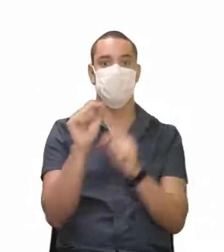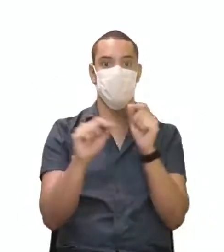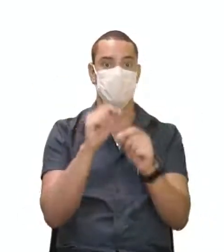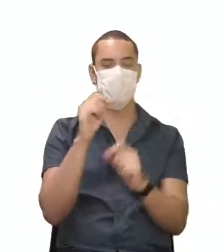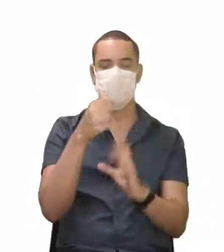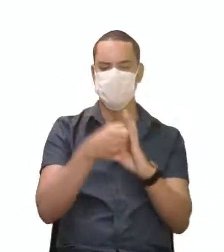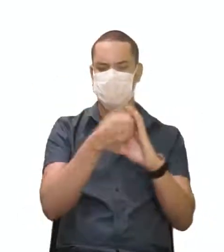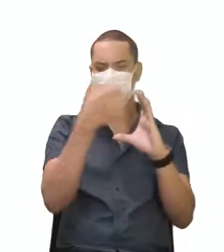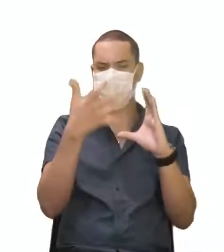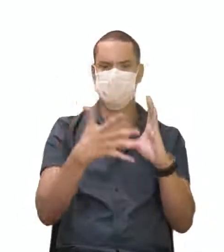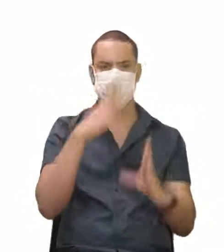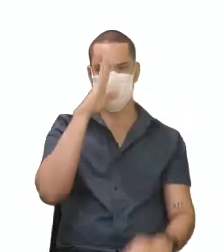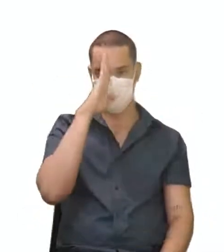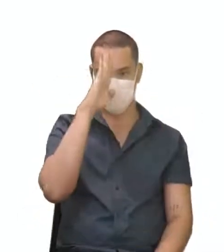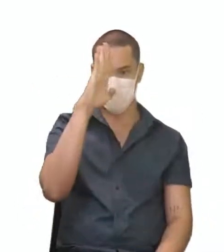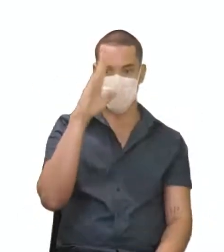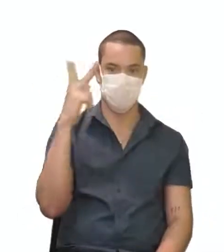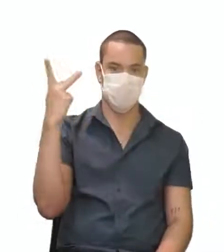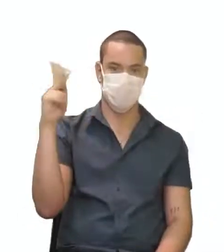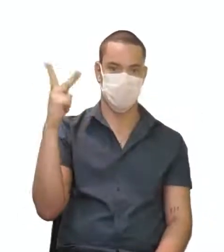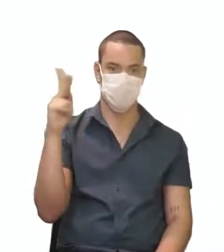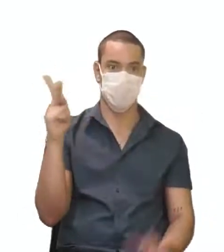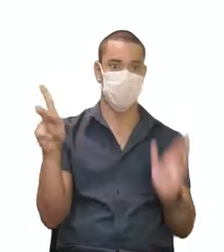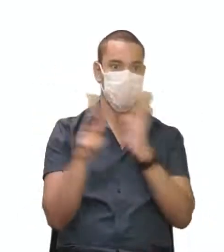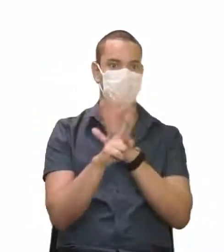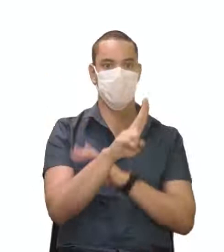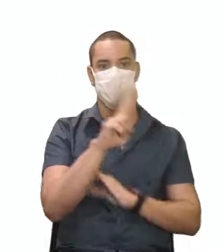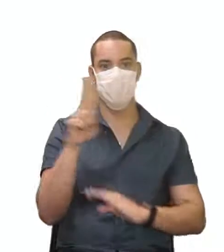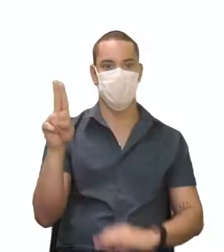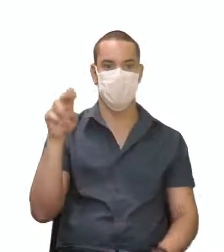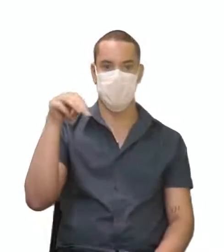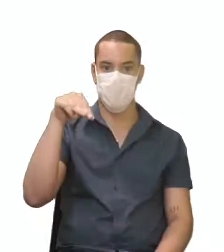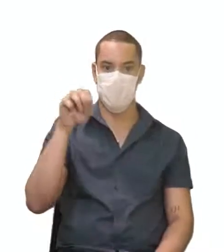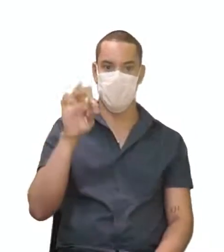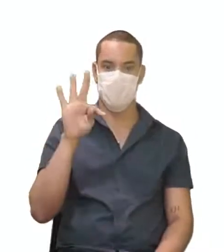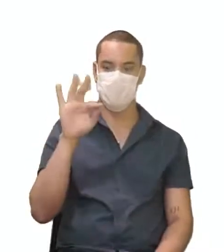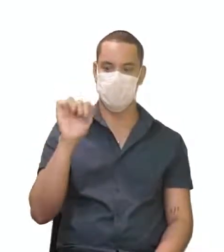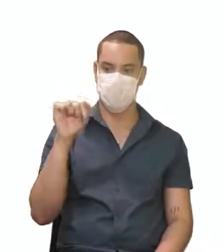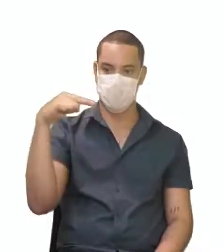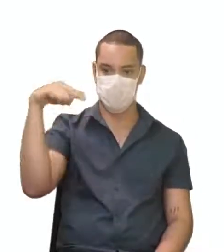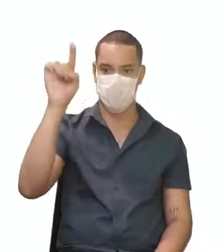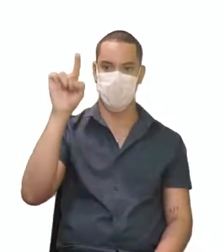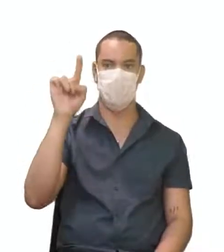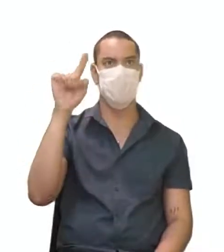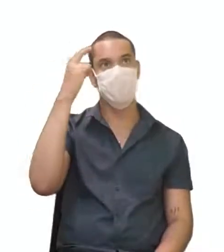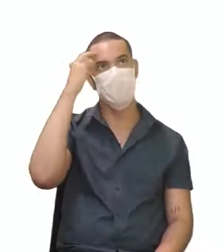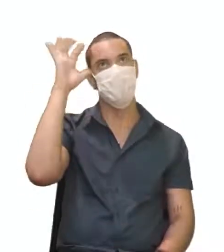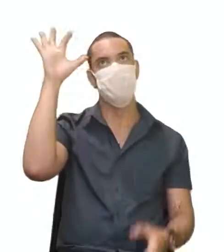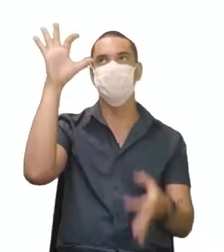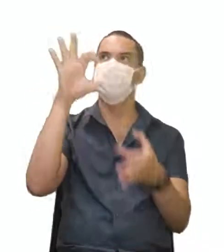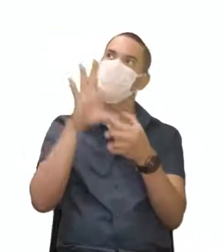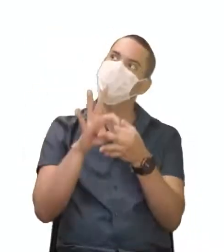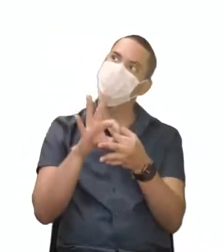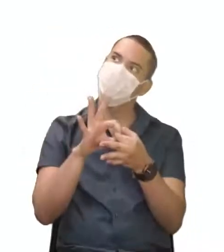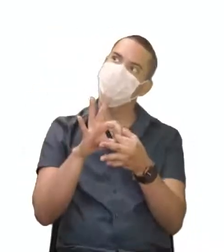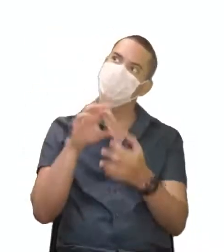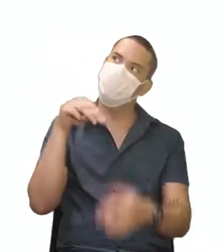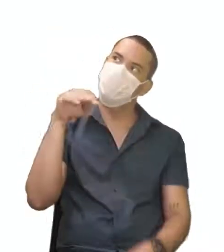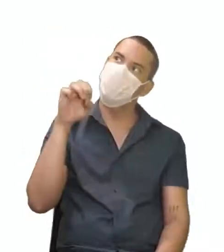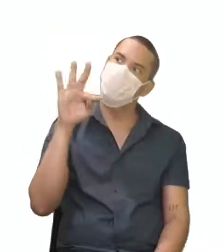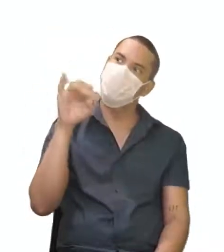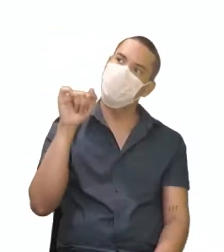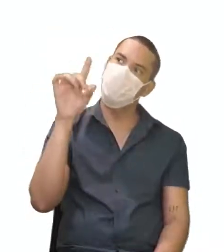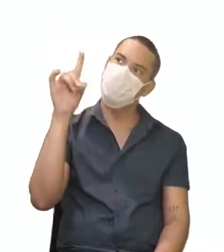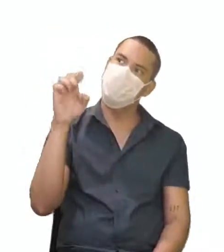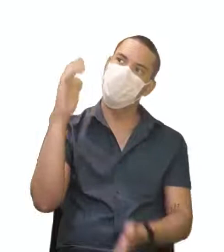característica marcante da metáfase? Como no próprio nome está falando ali, metá, né? Aí você associa metade,